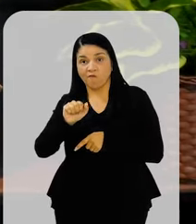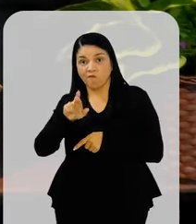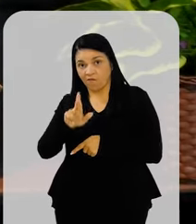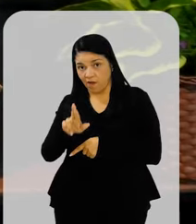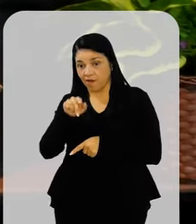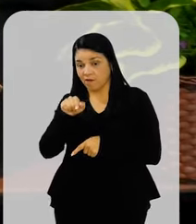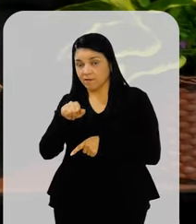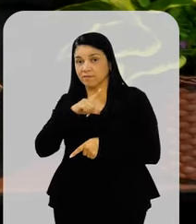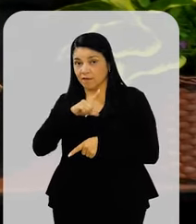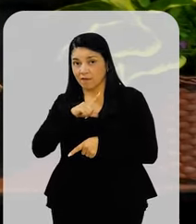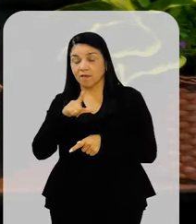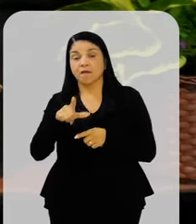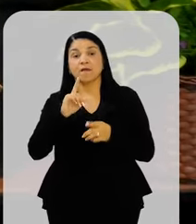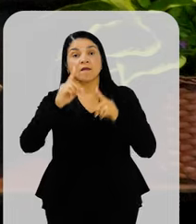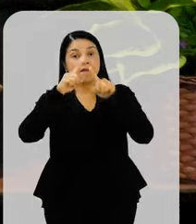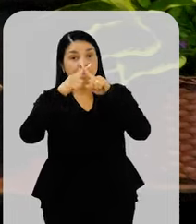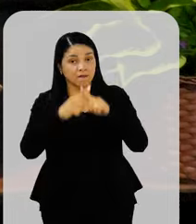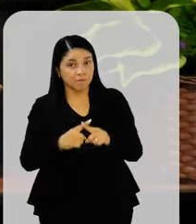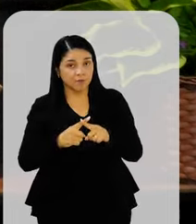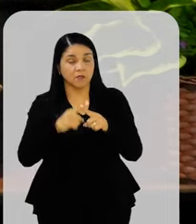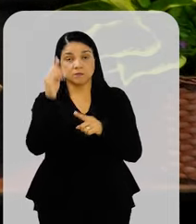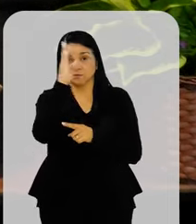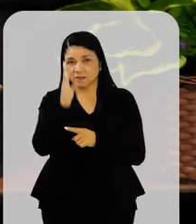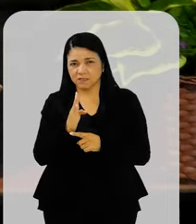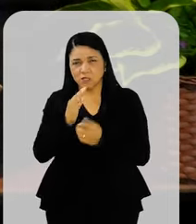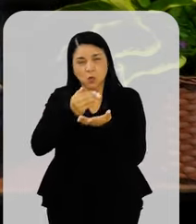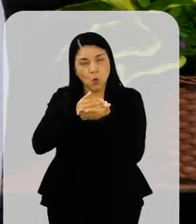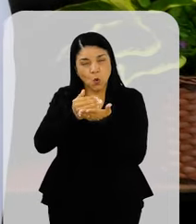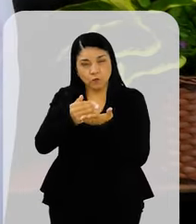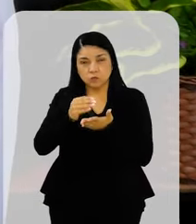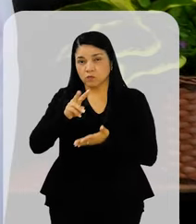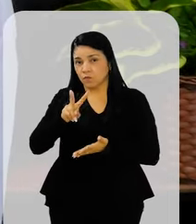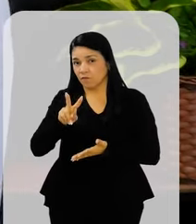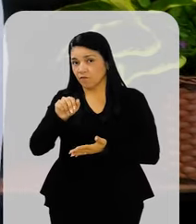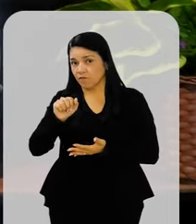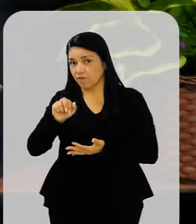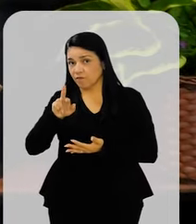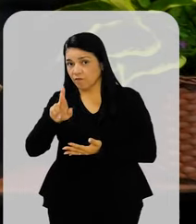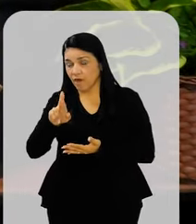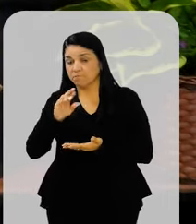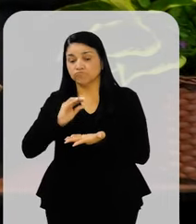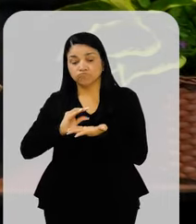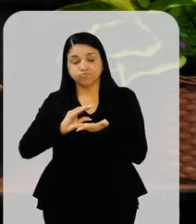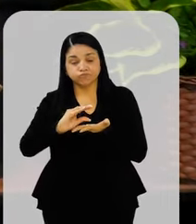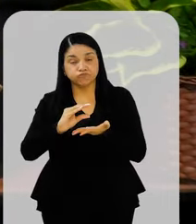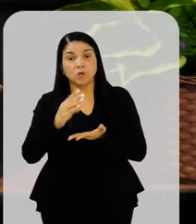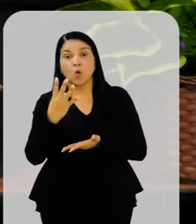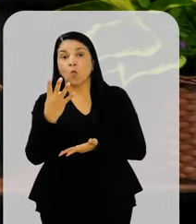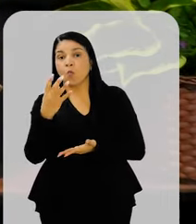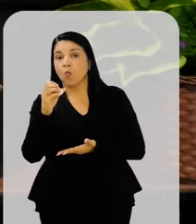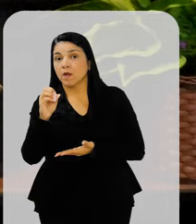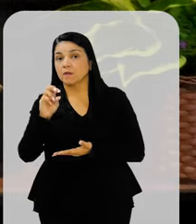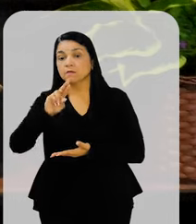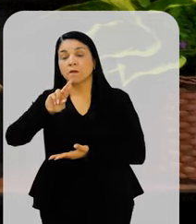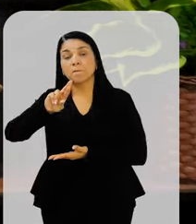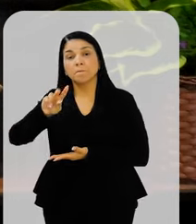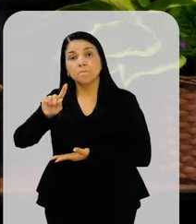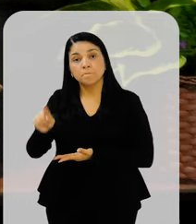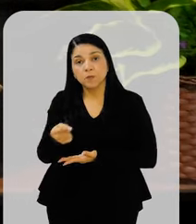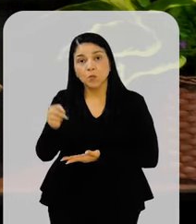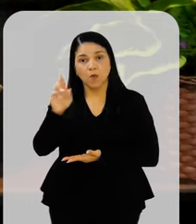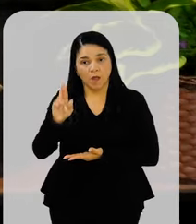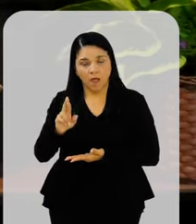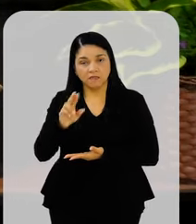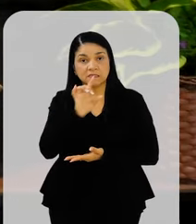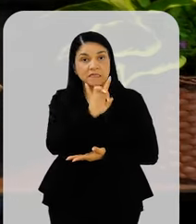No Campeonato Brasileiro, quando o VAR começou lá atrás, o custo era de R$ 40 mil por